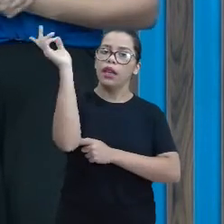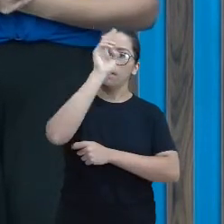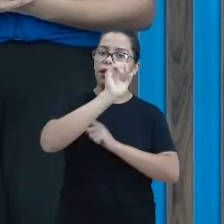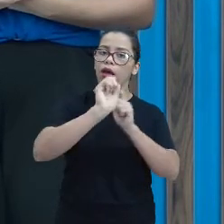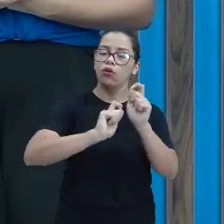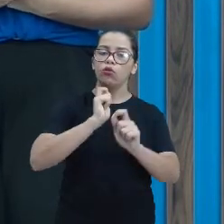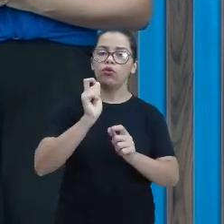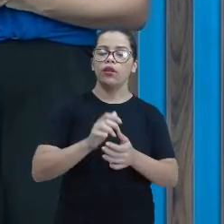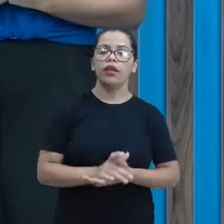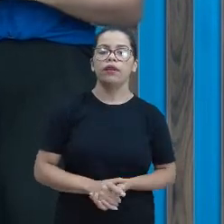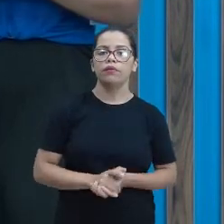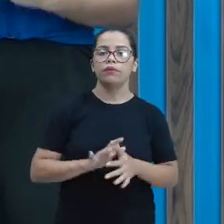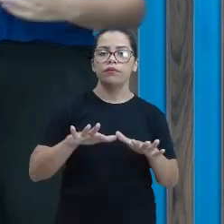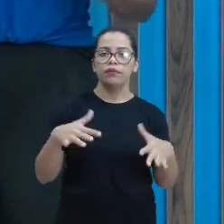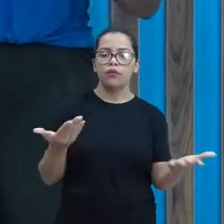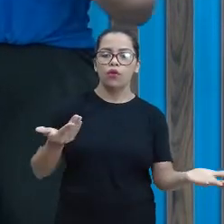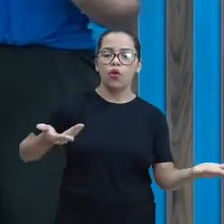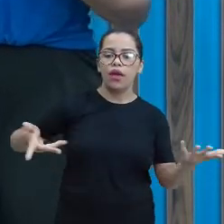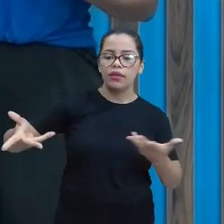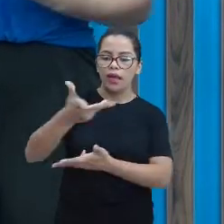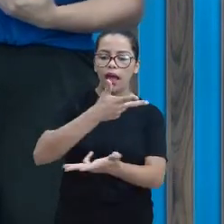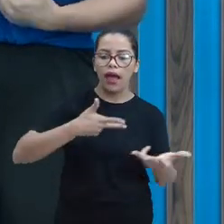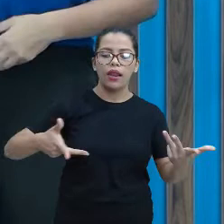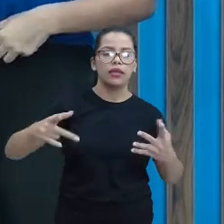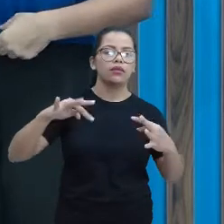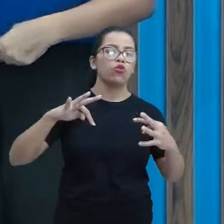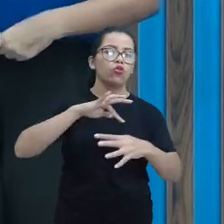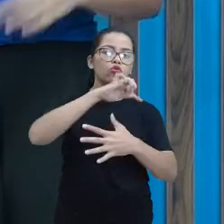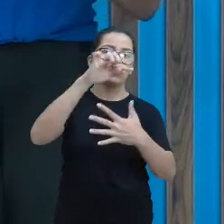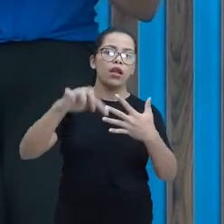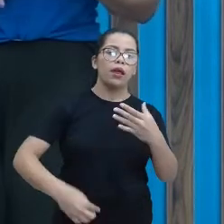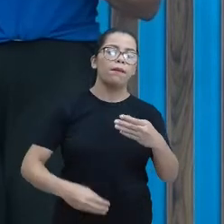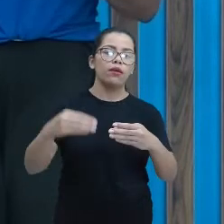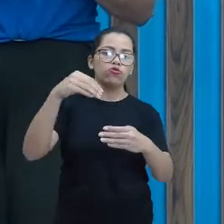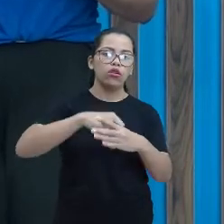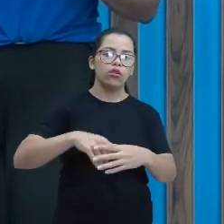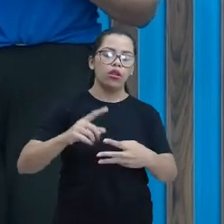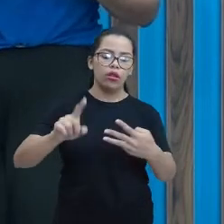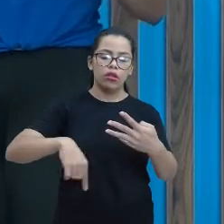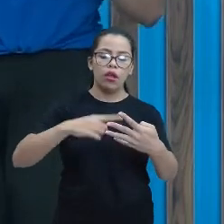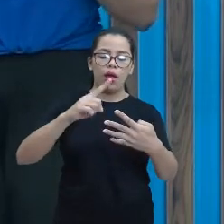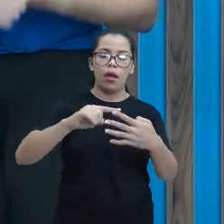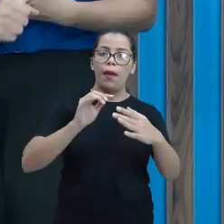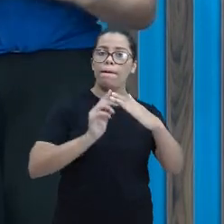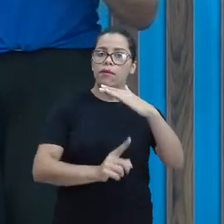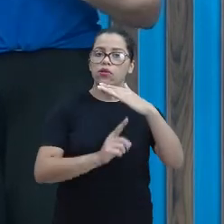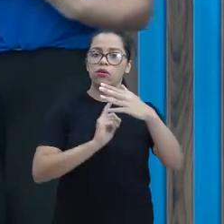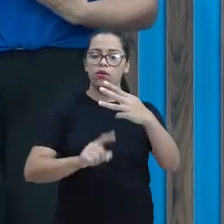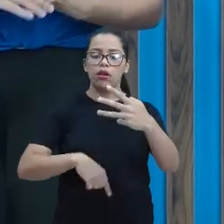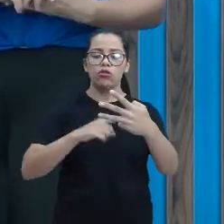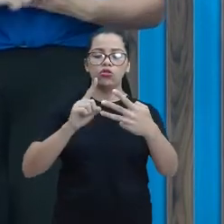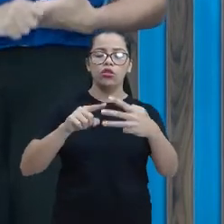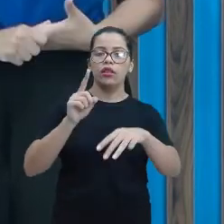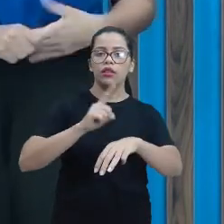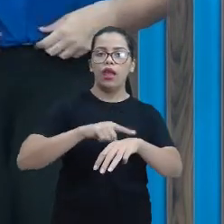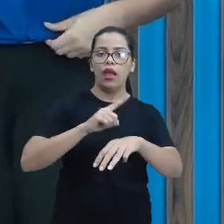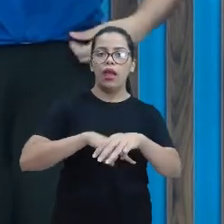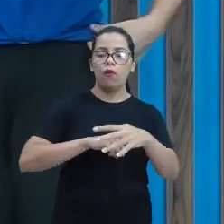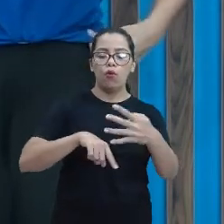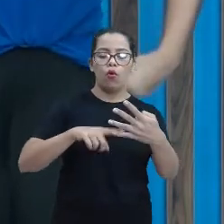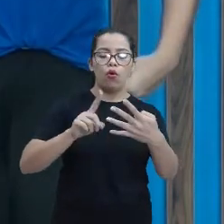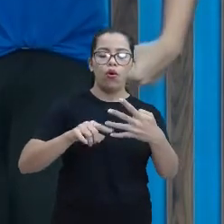essa associação entre todos os elementos. Então, personagem, tempo, espaço e conflito. A gente vai ver cada um